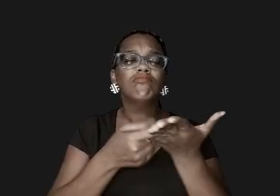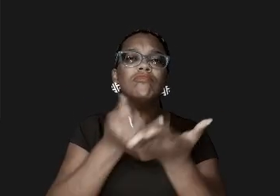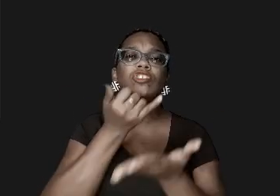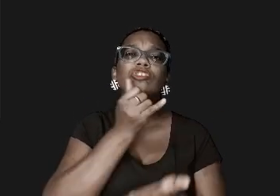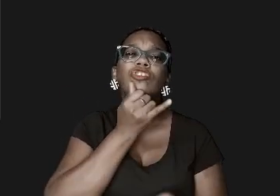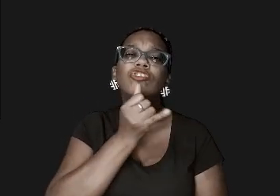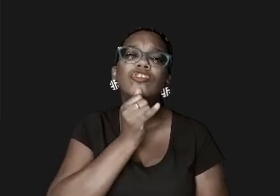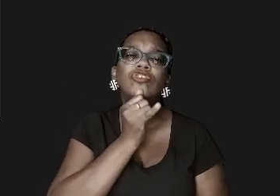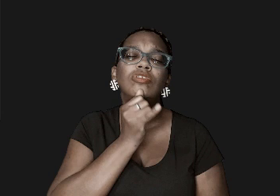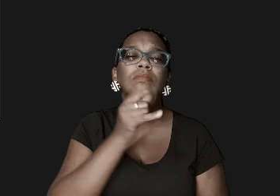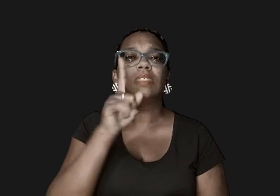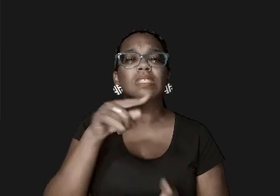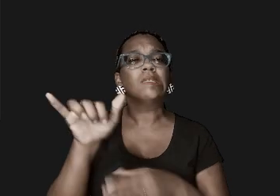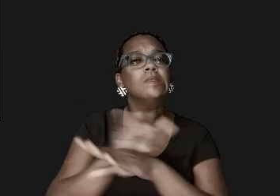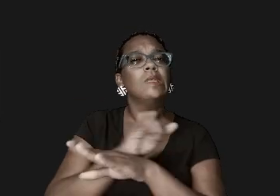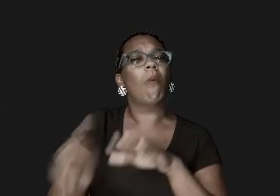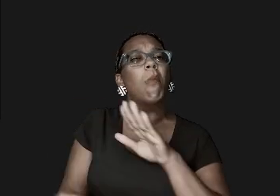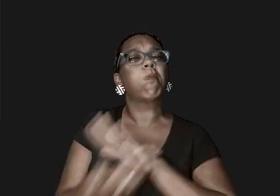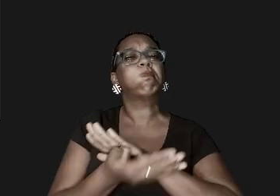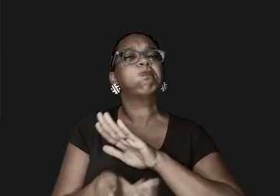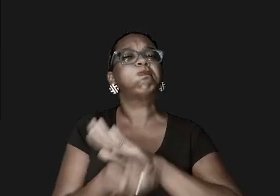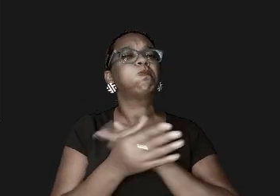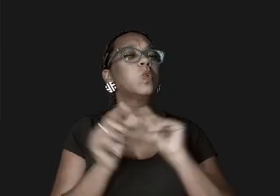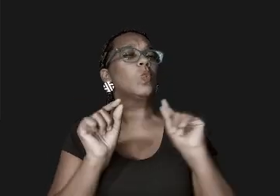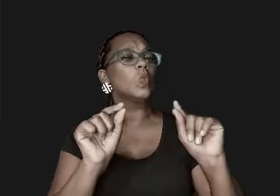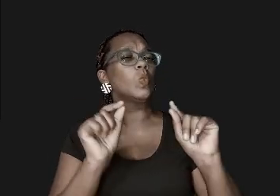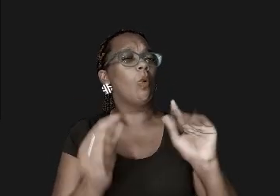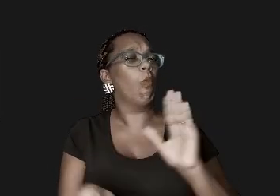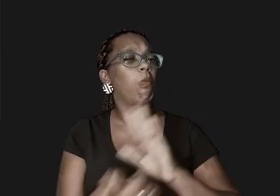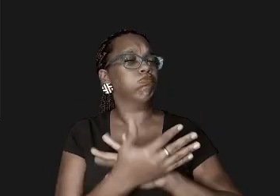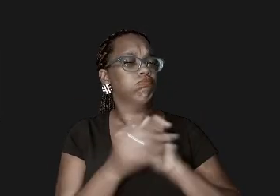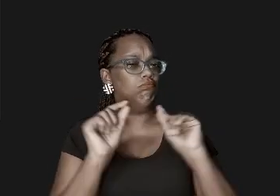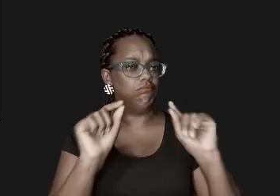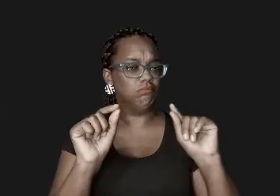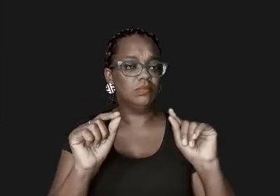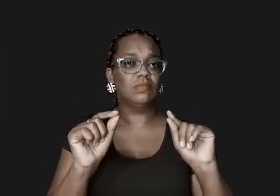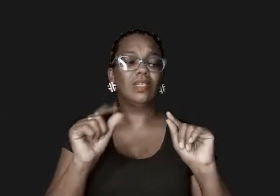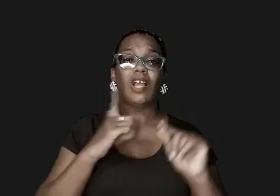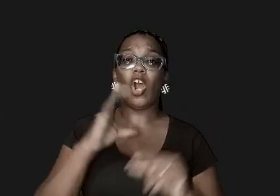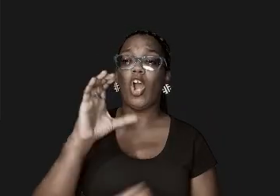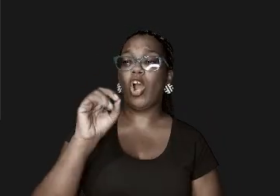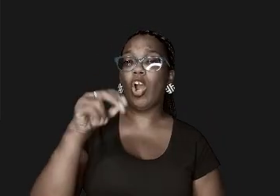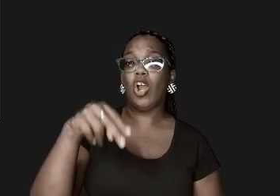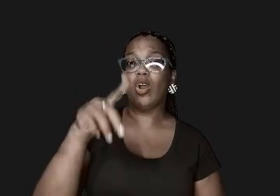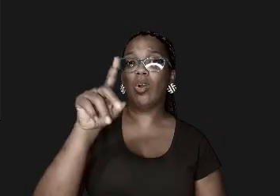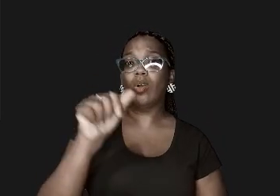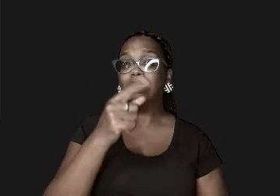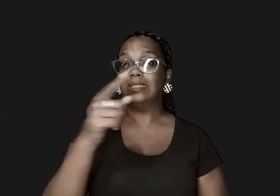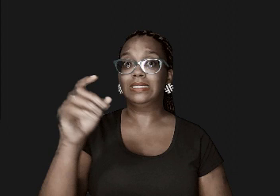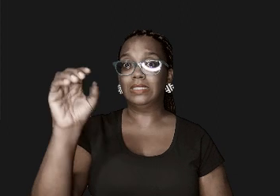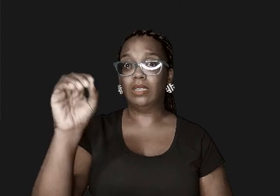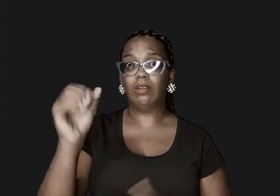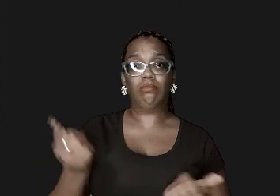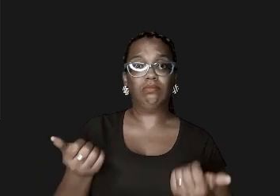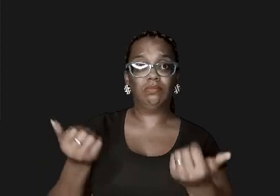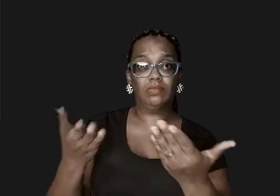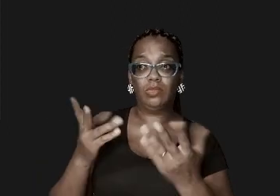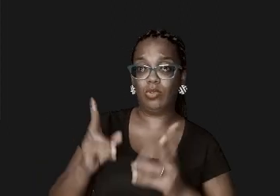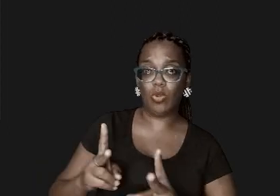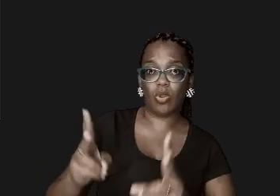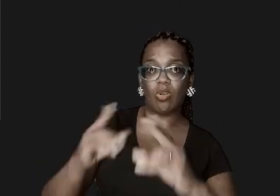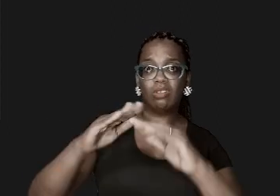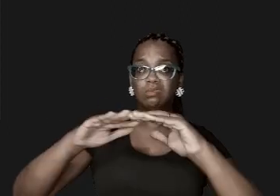6385 realizar operações simuladas seu conceito de operações simuladas outras manobras fraudulentas que seriam essas outras